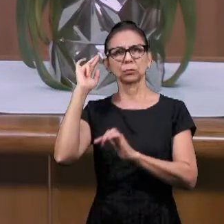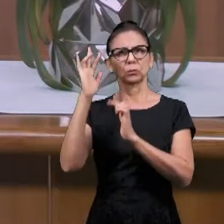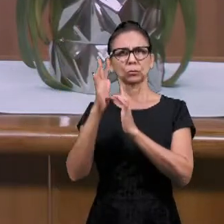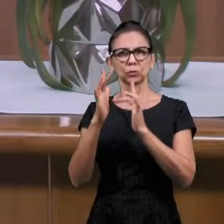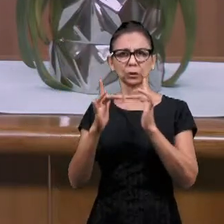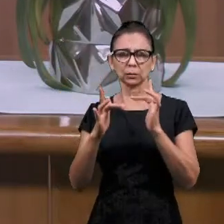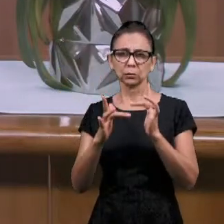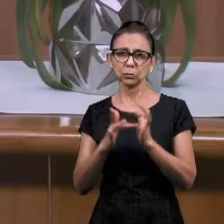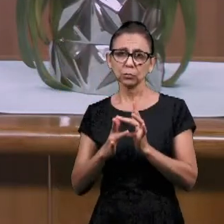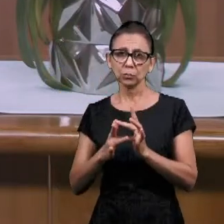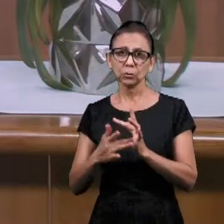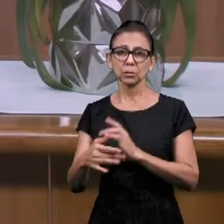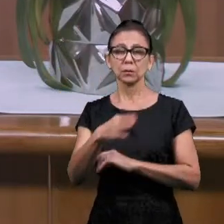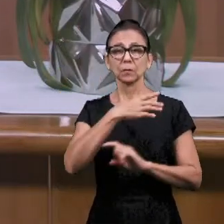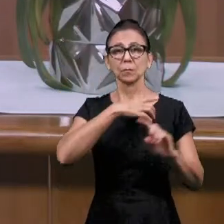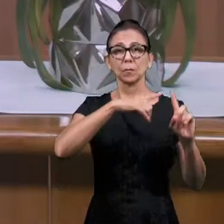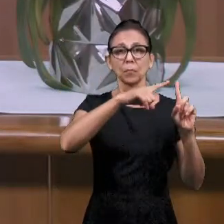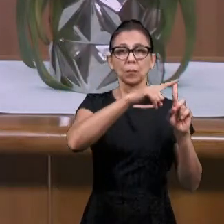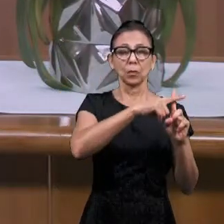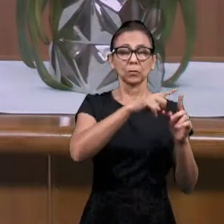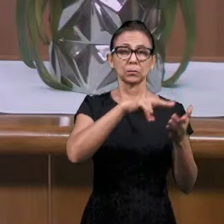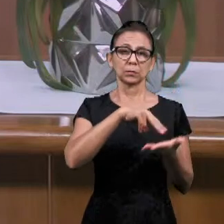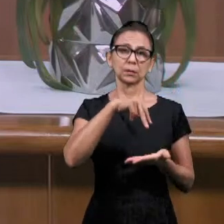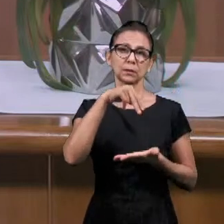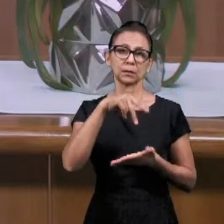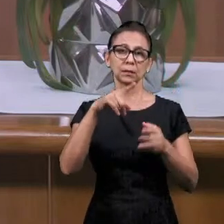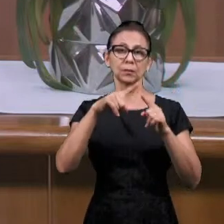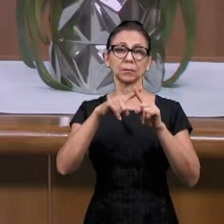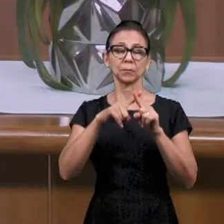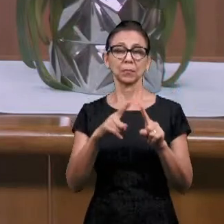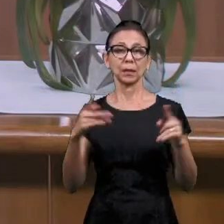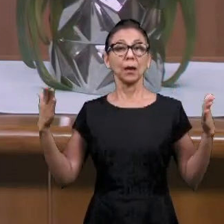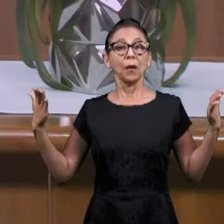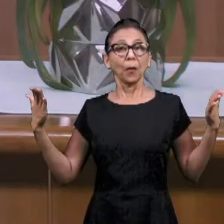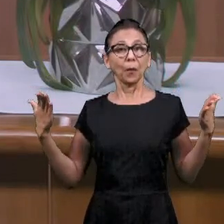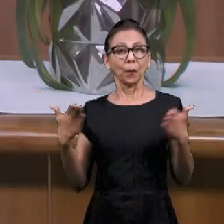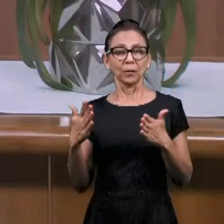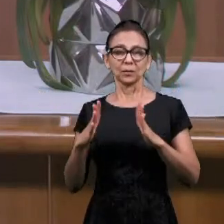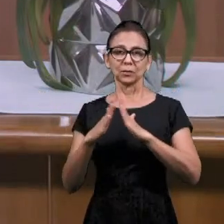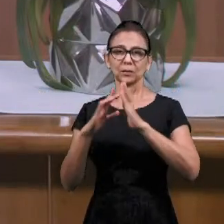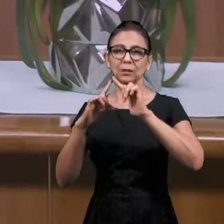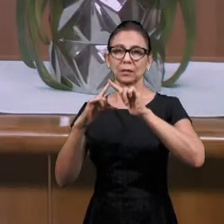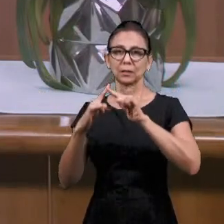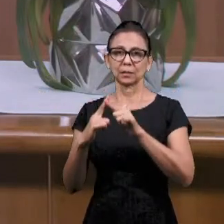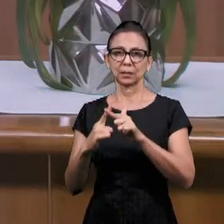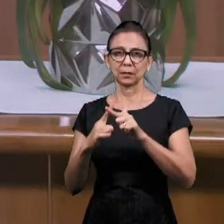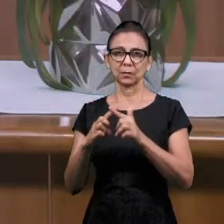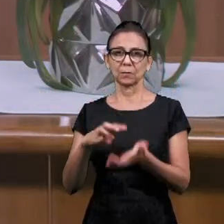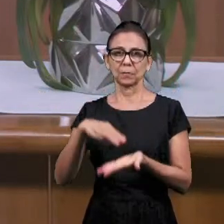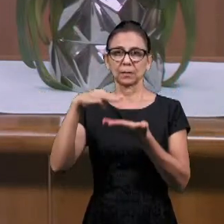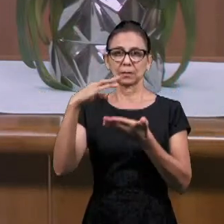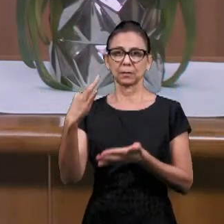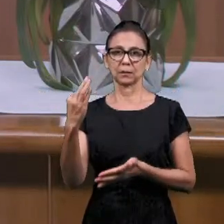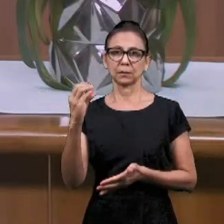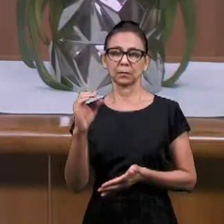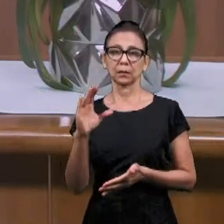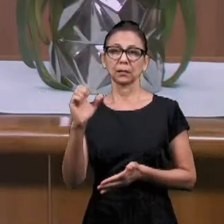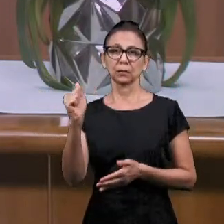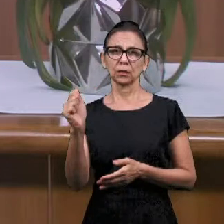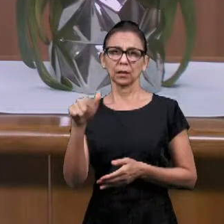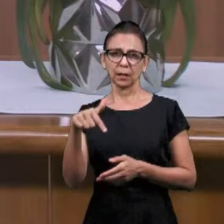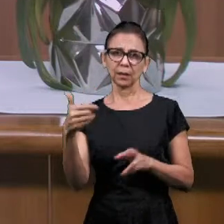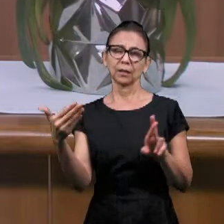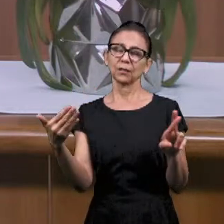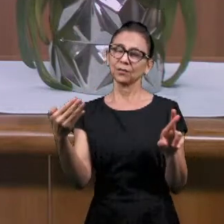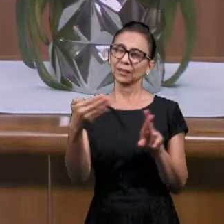ressurreição de Jesus, mas nós temos a Igreja da Toca como uma referência, né, nessa história da Igreja Cristã Maranata. E o pastor